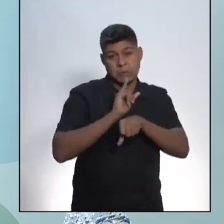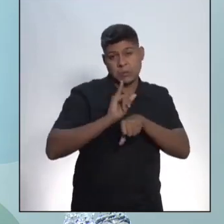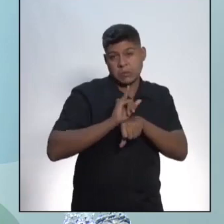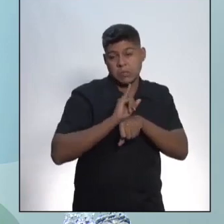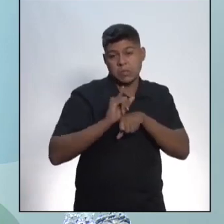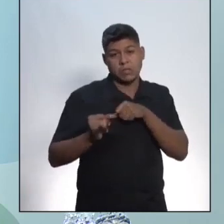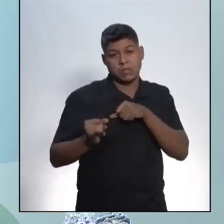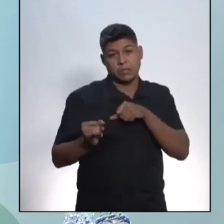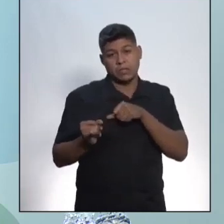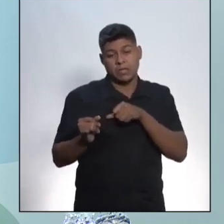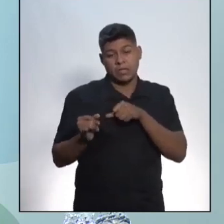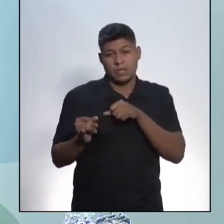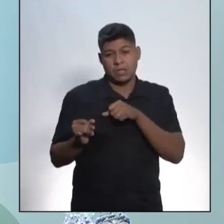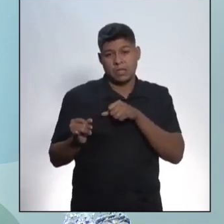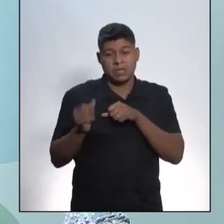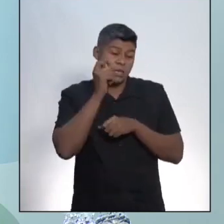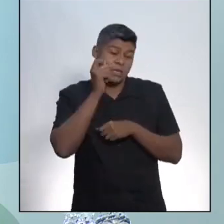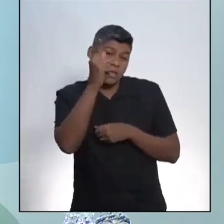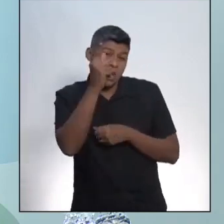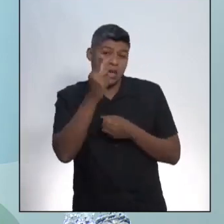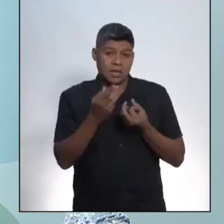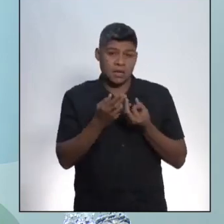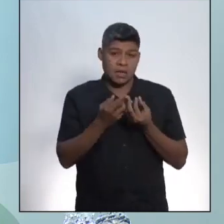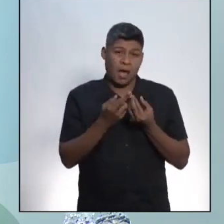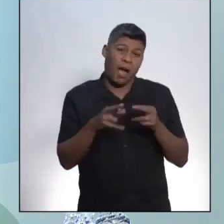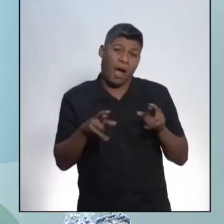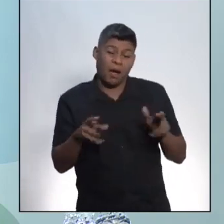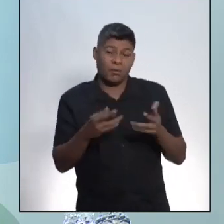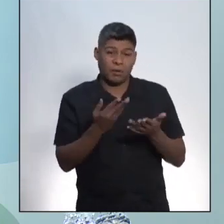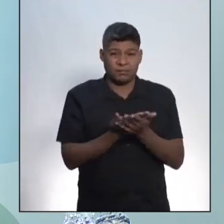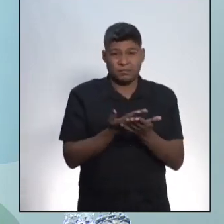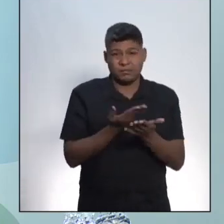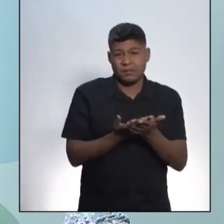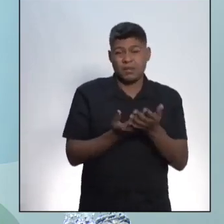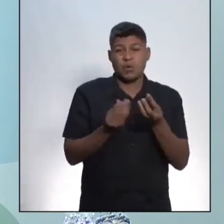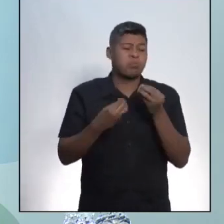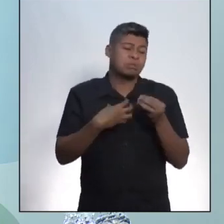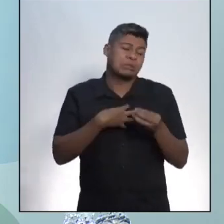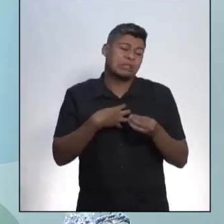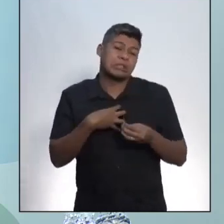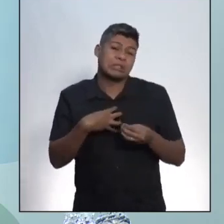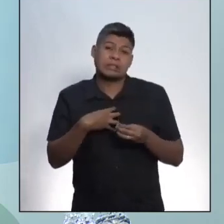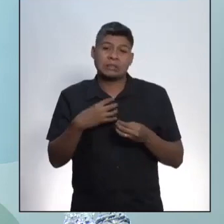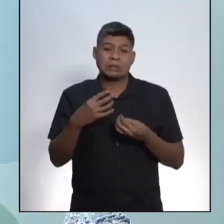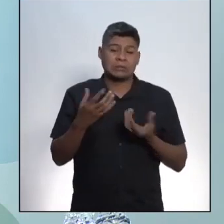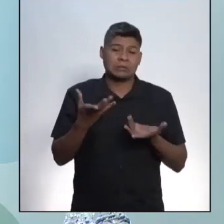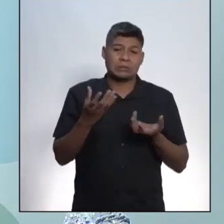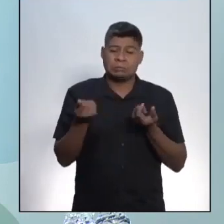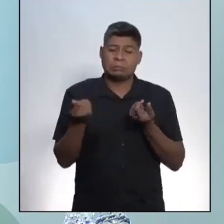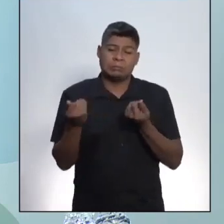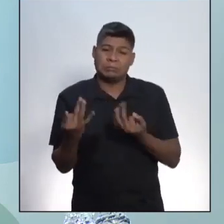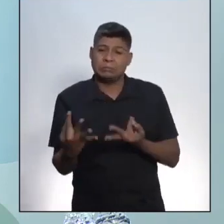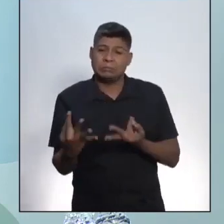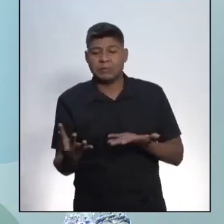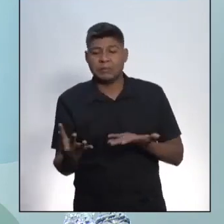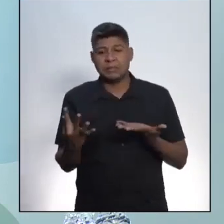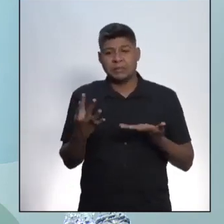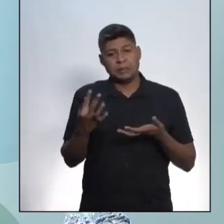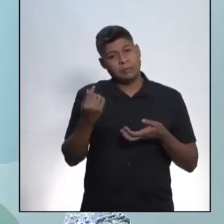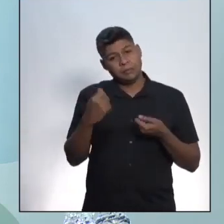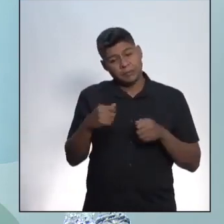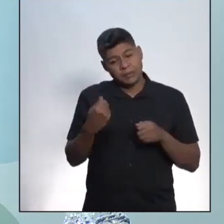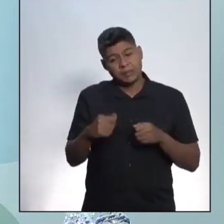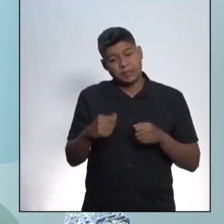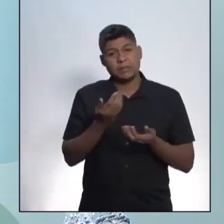e customizações para a sua aula. E como que você tem se sentido com isso, com todas essas novas ferramentas que você tem que se